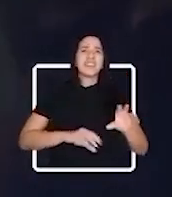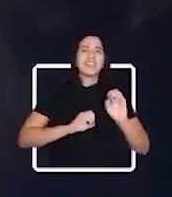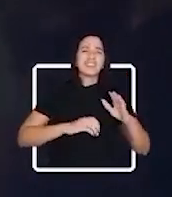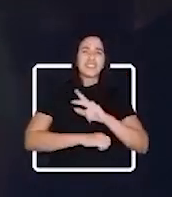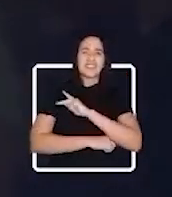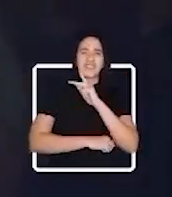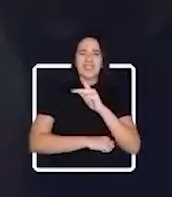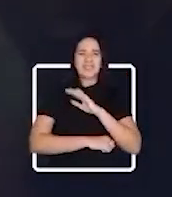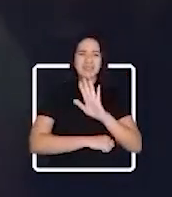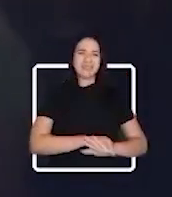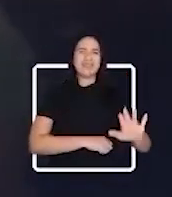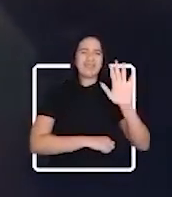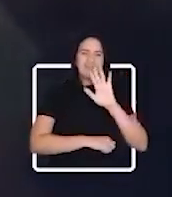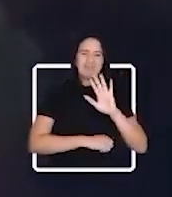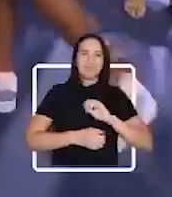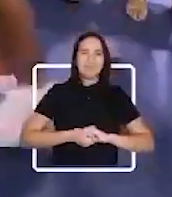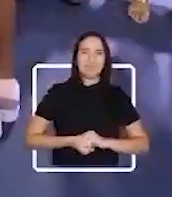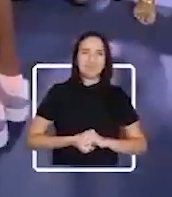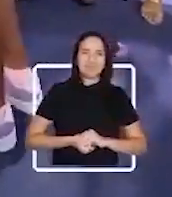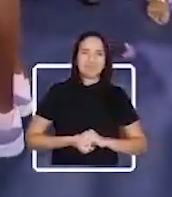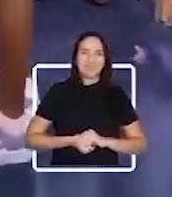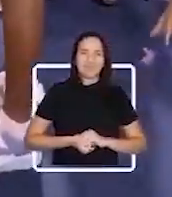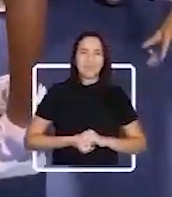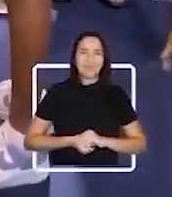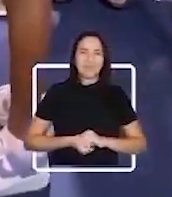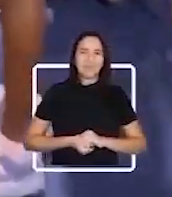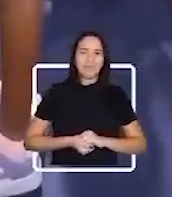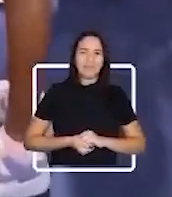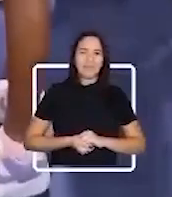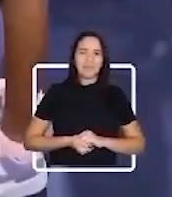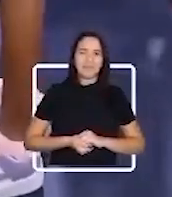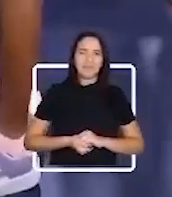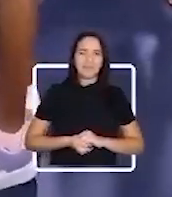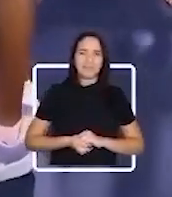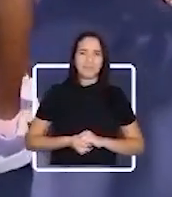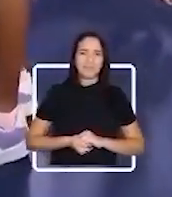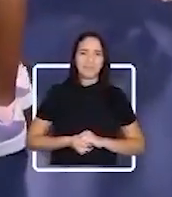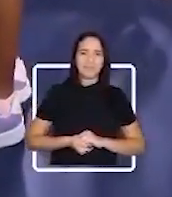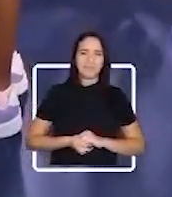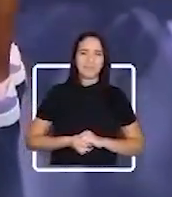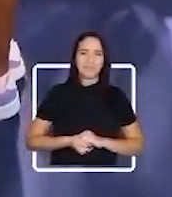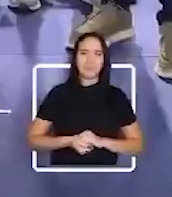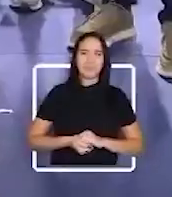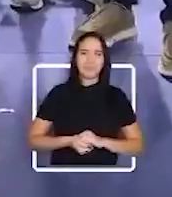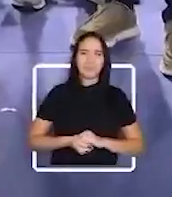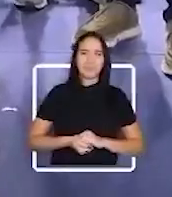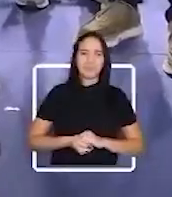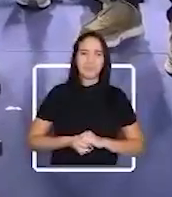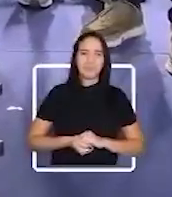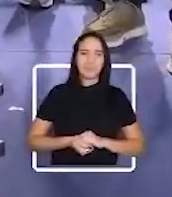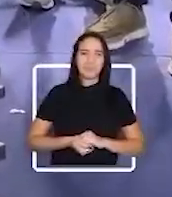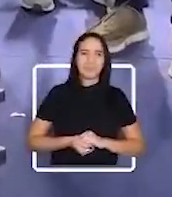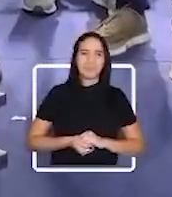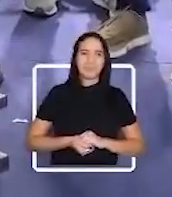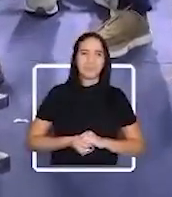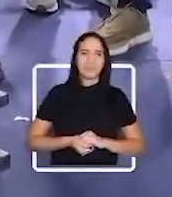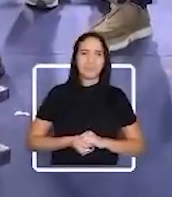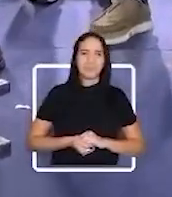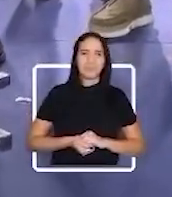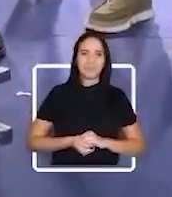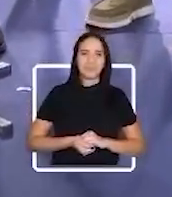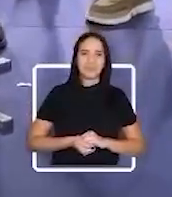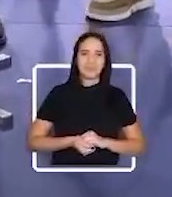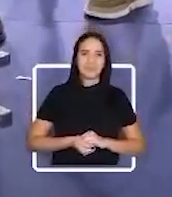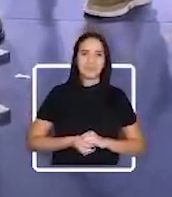Ananindeua, Antônio Teixeira Queiroz. Santo Antônio do Tauau, Celso Rodrigues. Cada uma delas